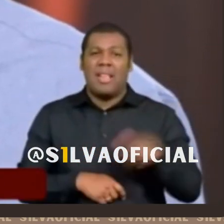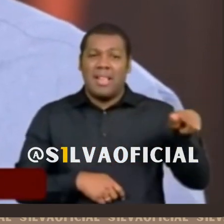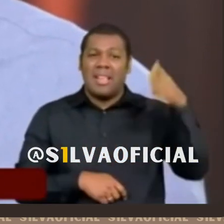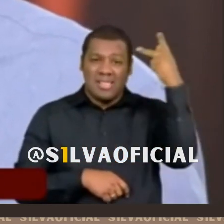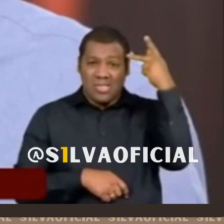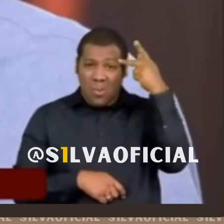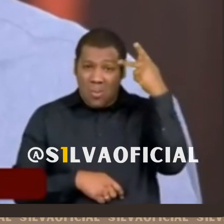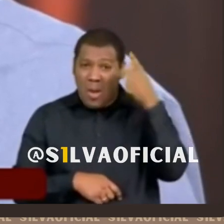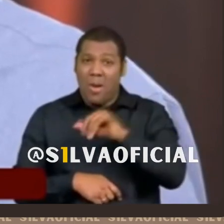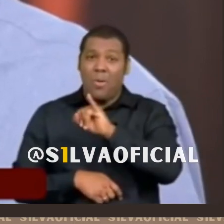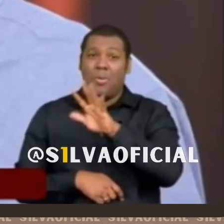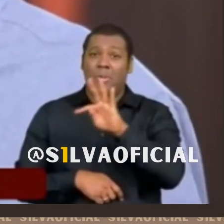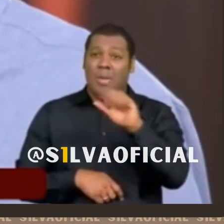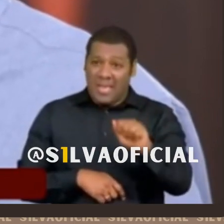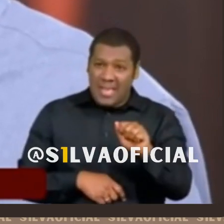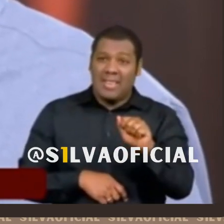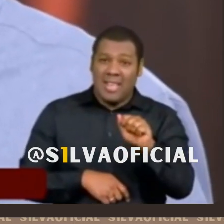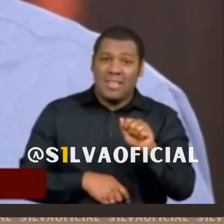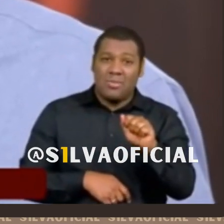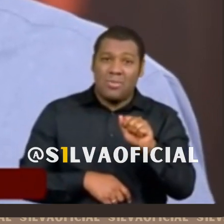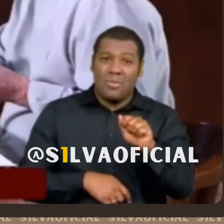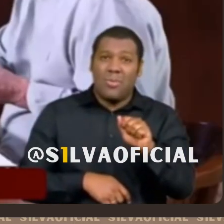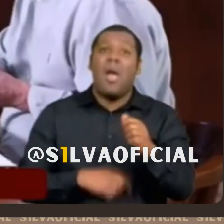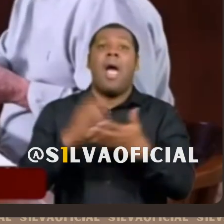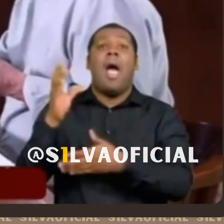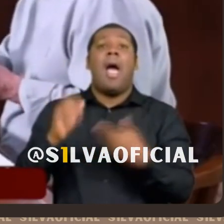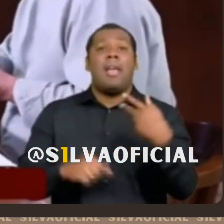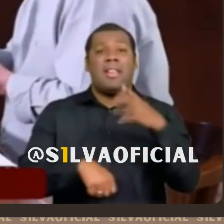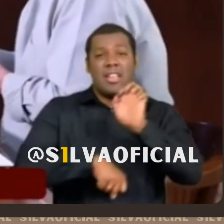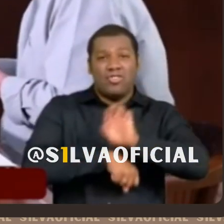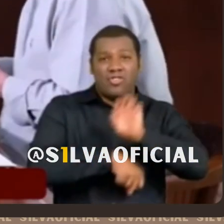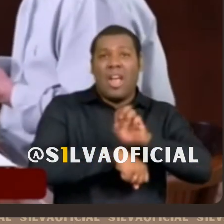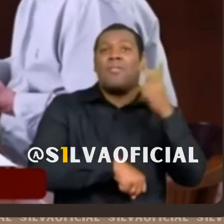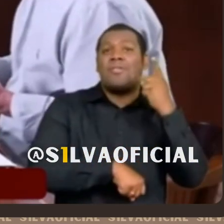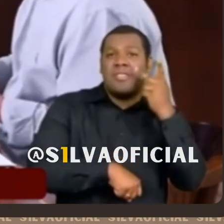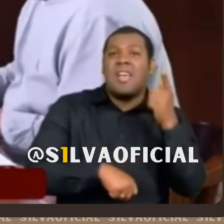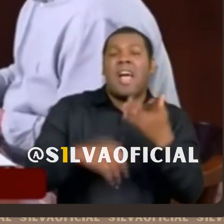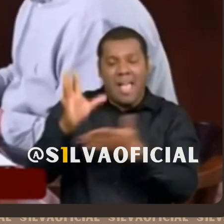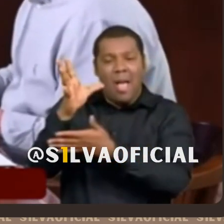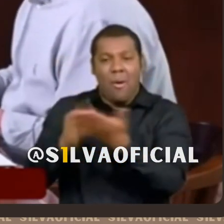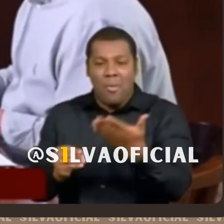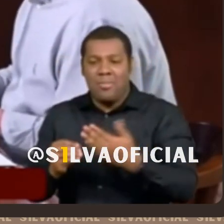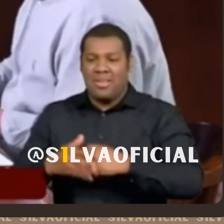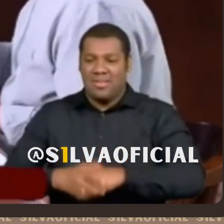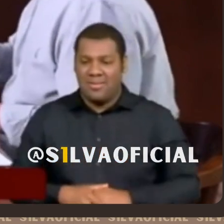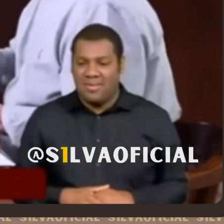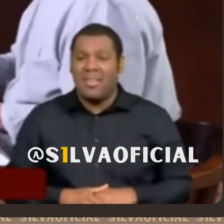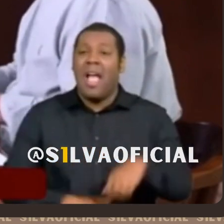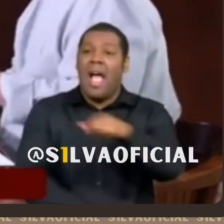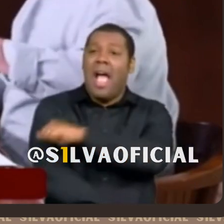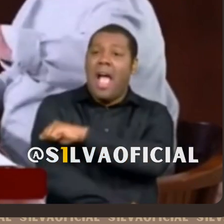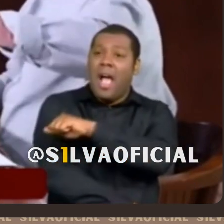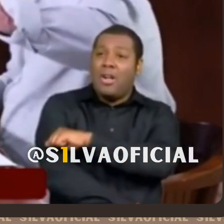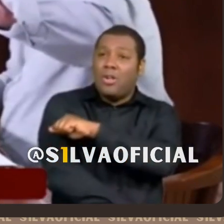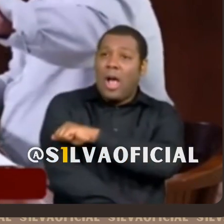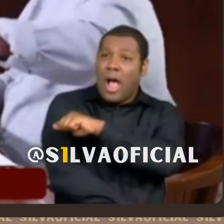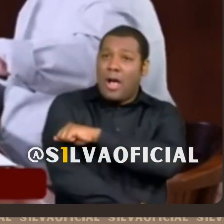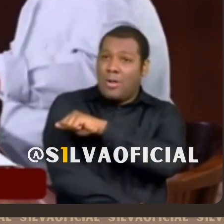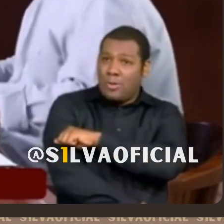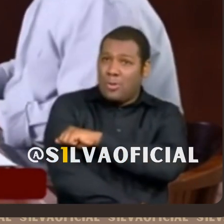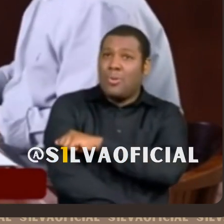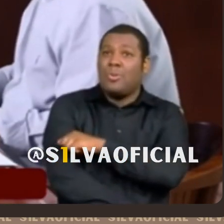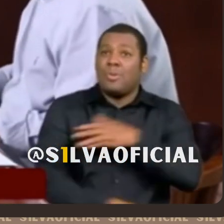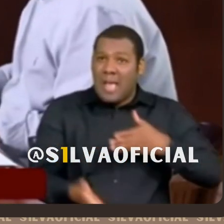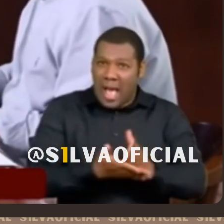quê? Porque 40% quem passa pro dos ITA? Alunos que passam por ITA vem do Ceará. Não é que são cearenses, pode ser outra